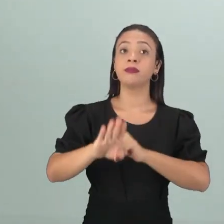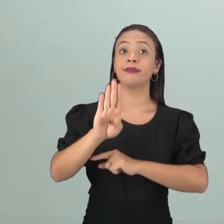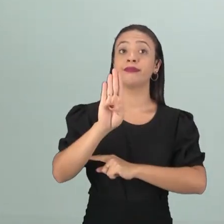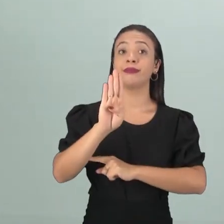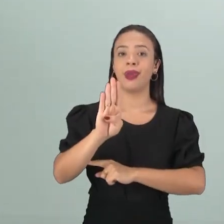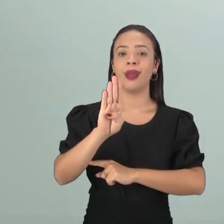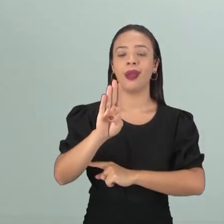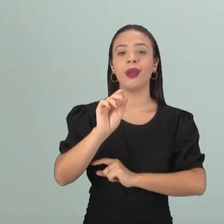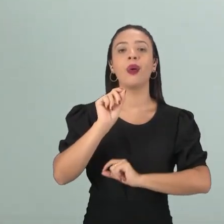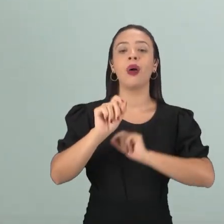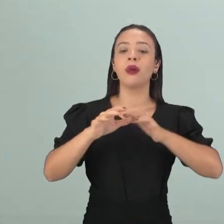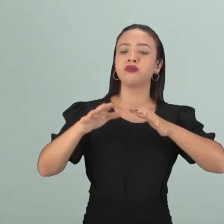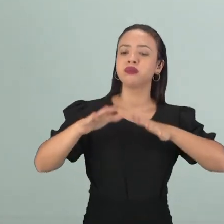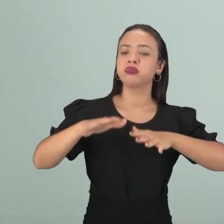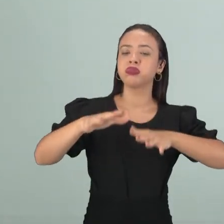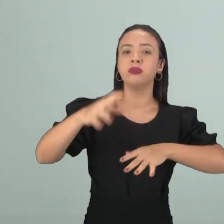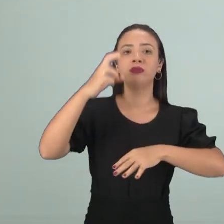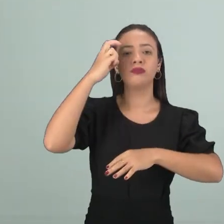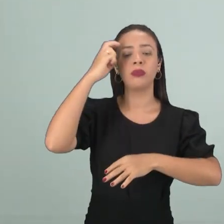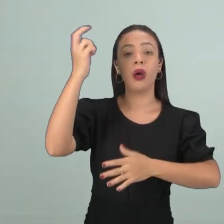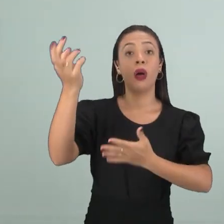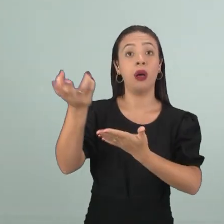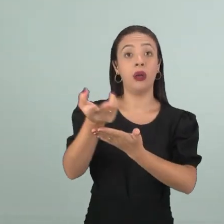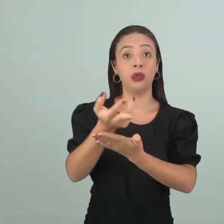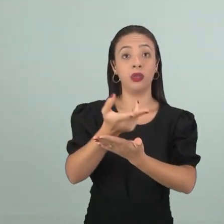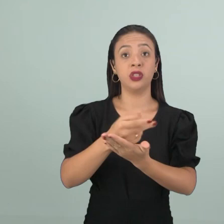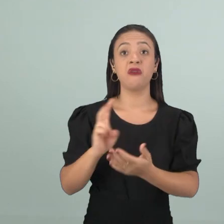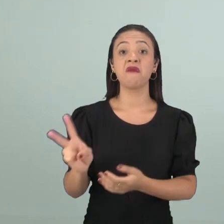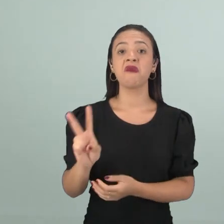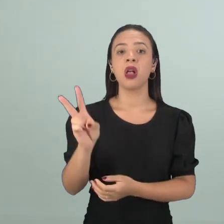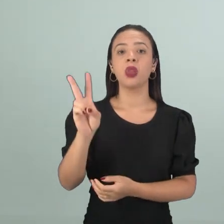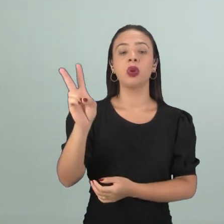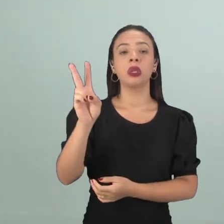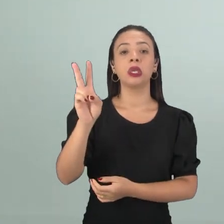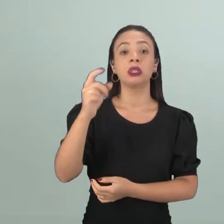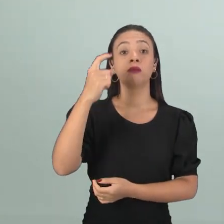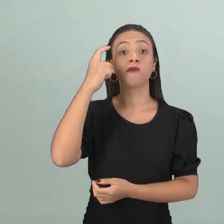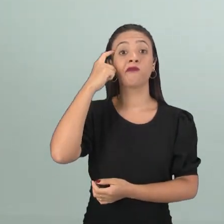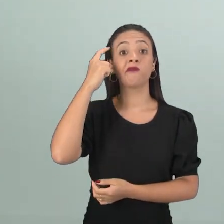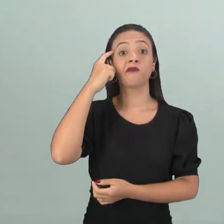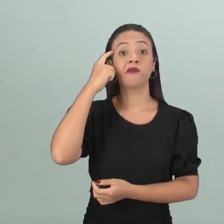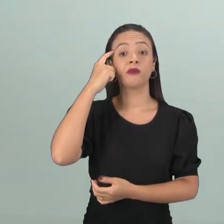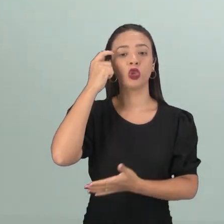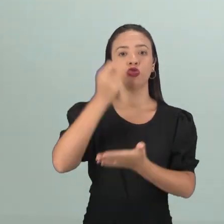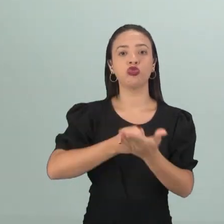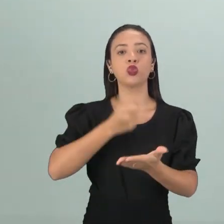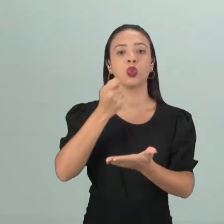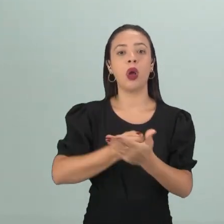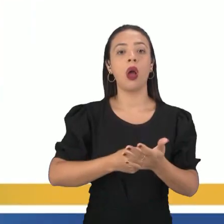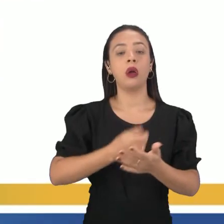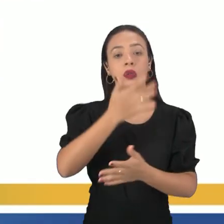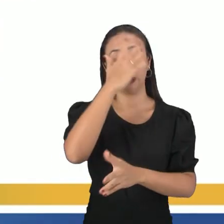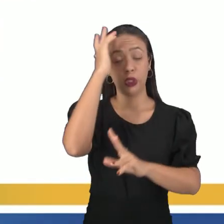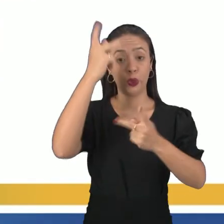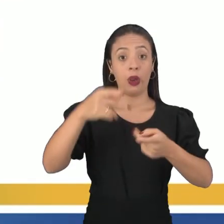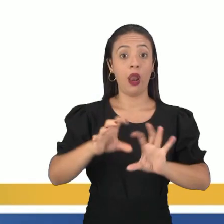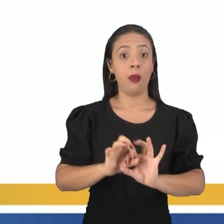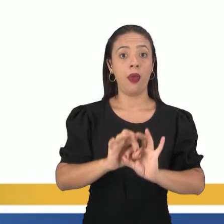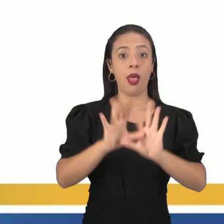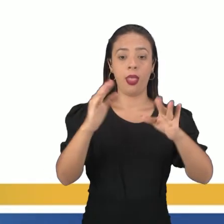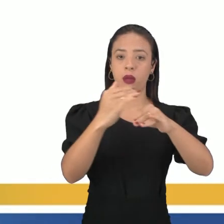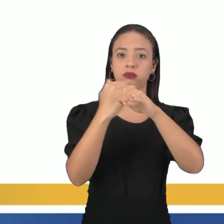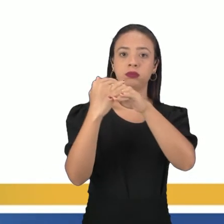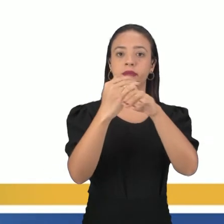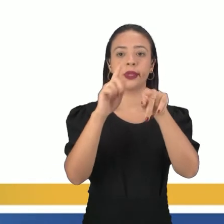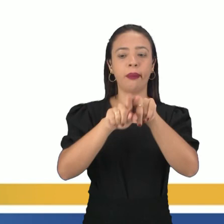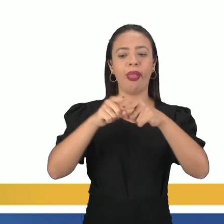letra B, certo? É um movimento intelectual e artístico que valoriza a razão, defendia a igualdade e a autonomia dos seres humanos e criticava